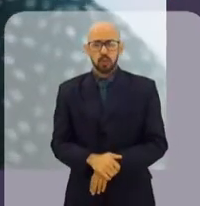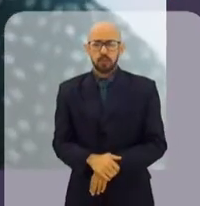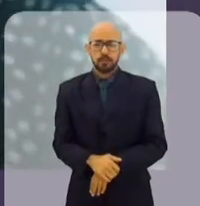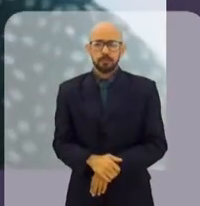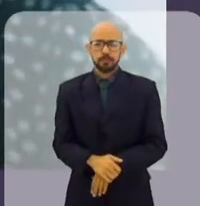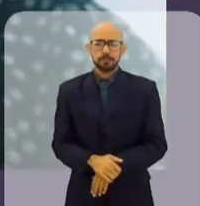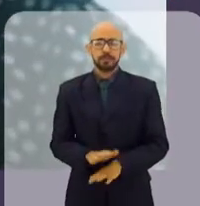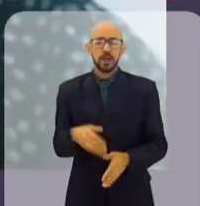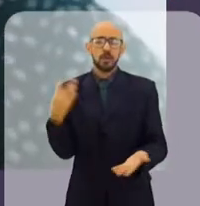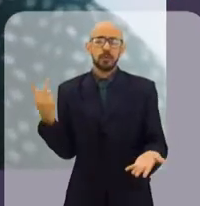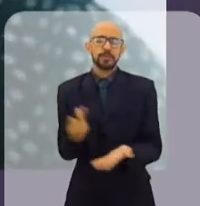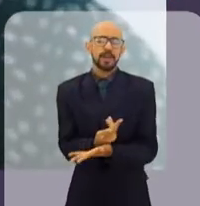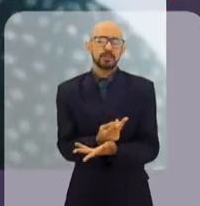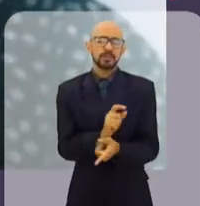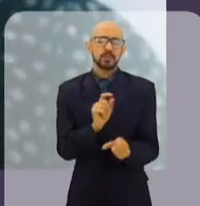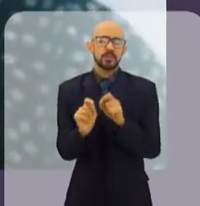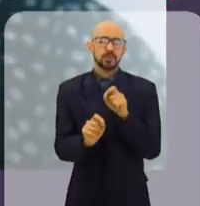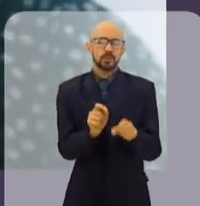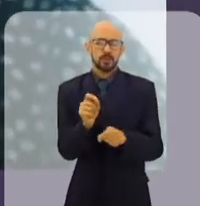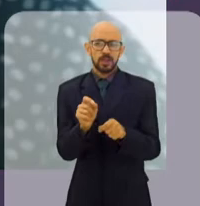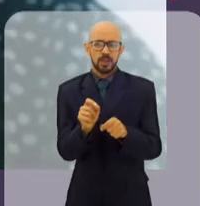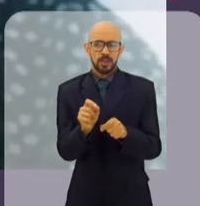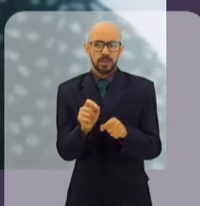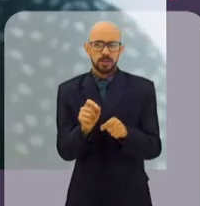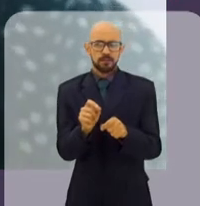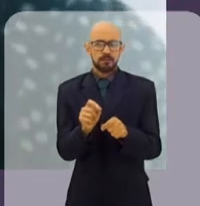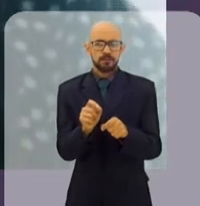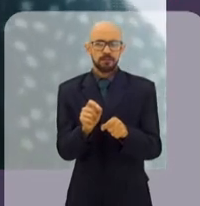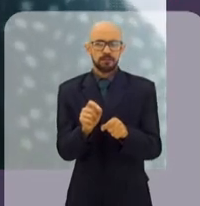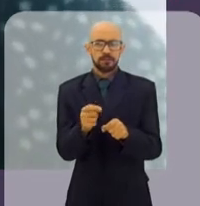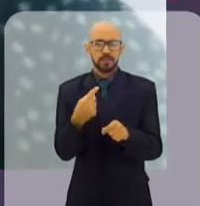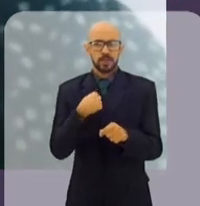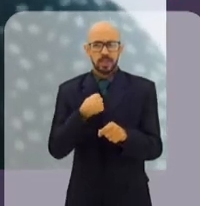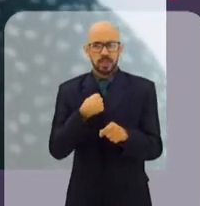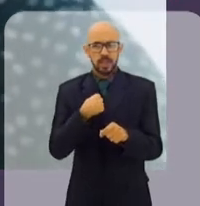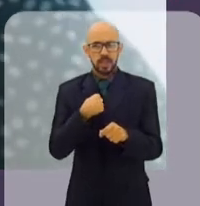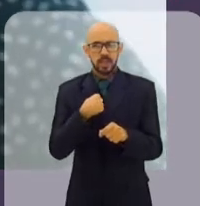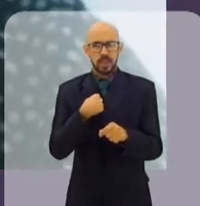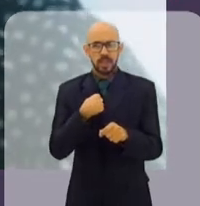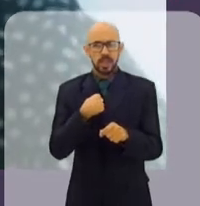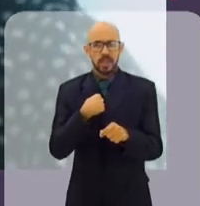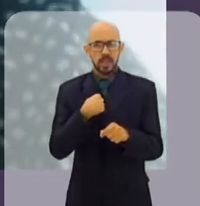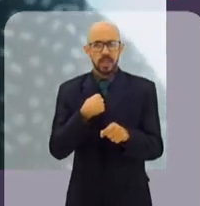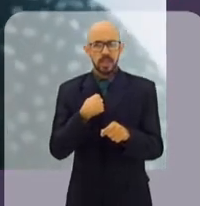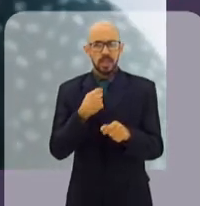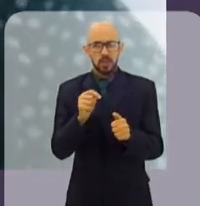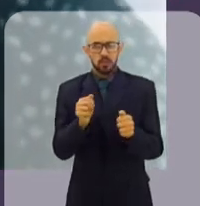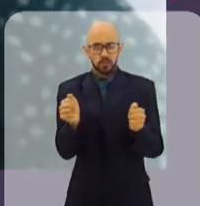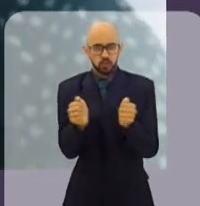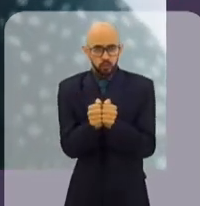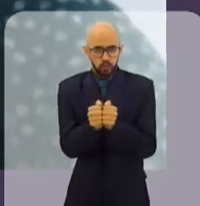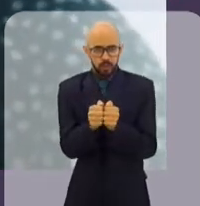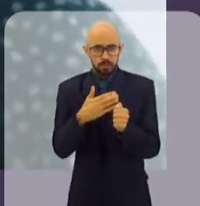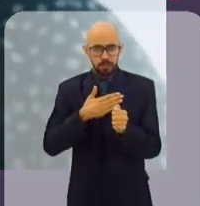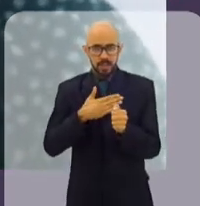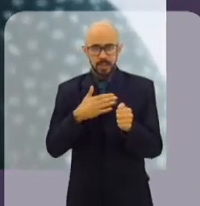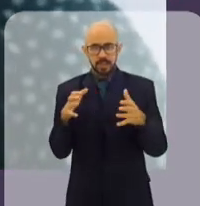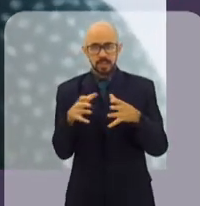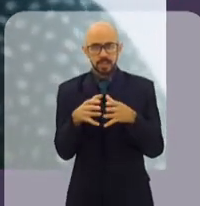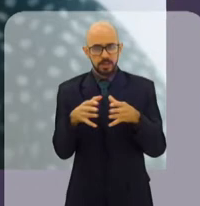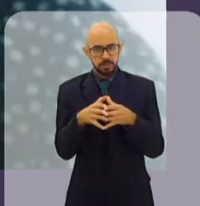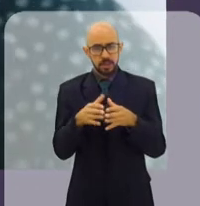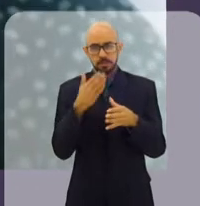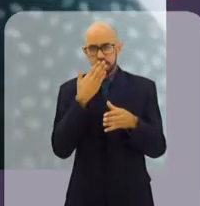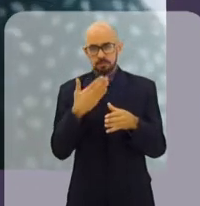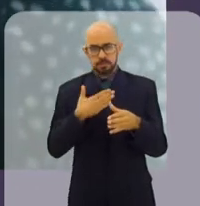E acontece que o evento, ele cresceu. E eu fui engolida pela minha própria equipe, que solicitava: não, a gente